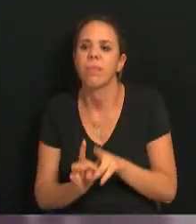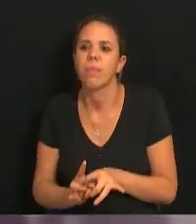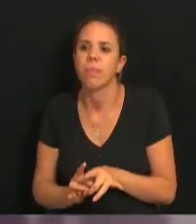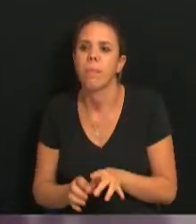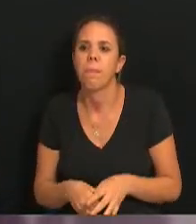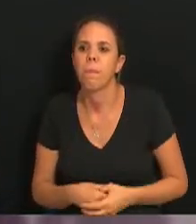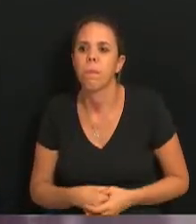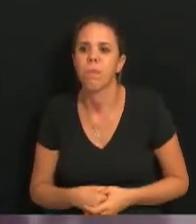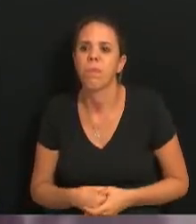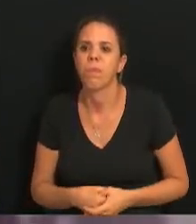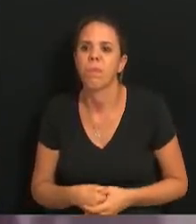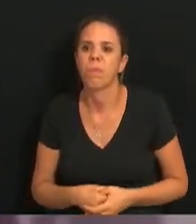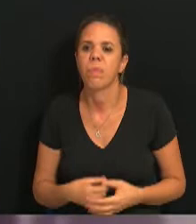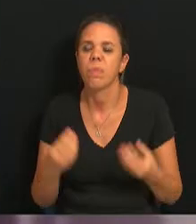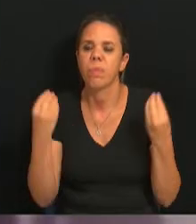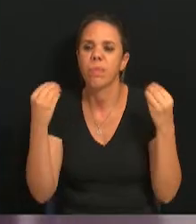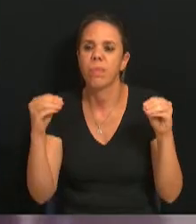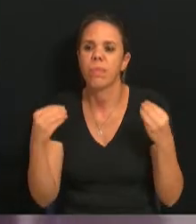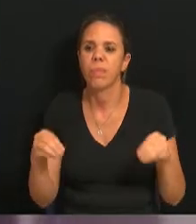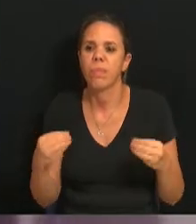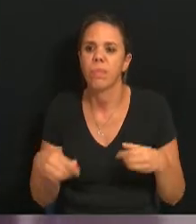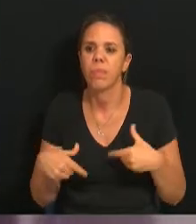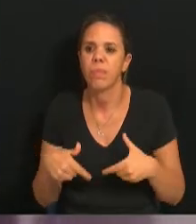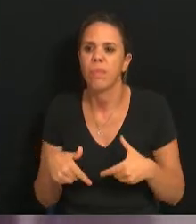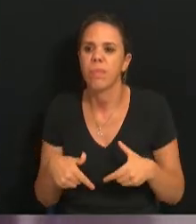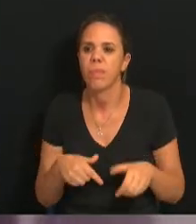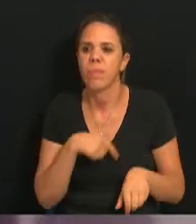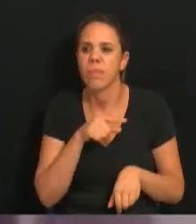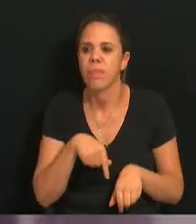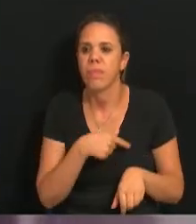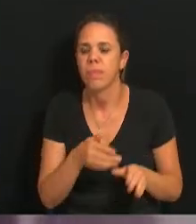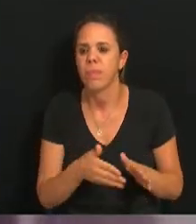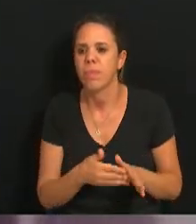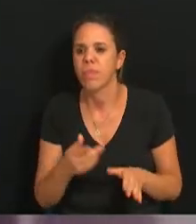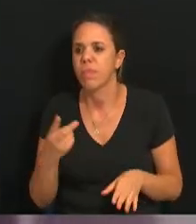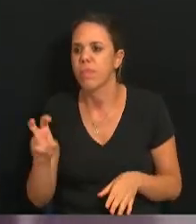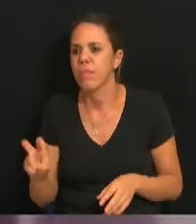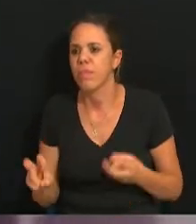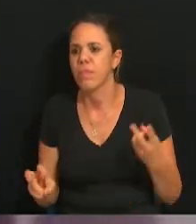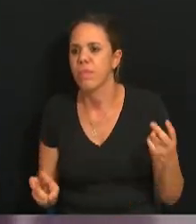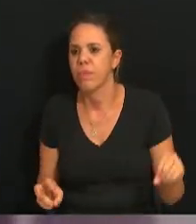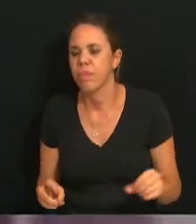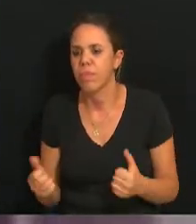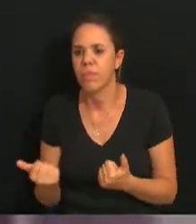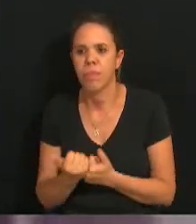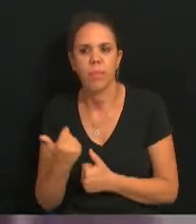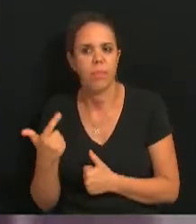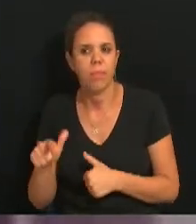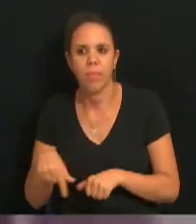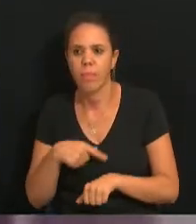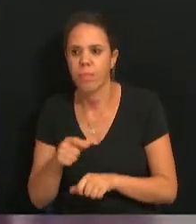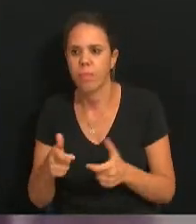o que a gente coloca, né? O nosso trabalho, nossa jornada é de 15 e 20. O professor adjunto, ele não tem ampliação da jornada de trabalho